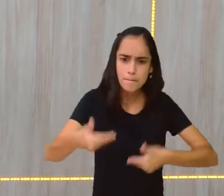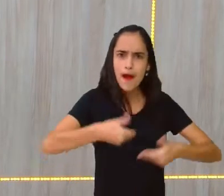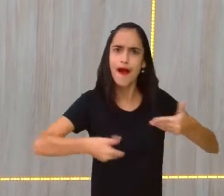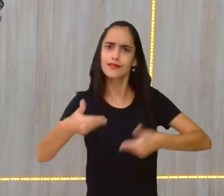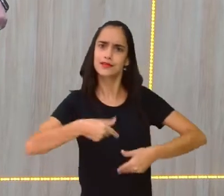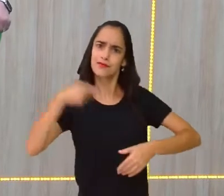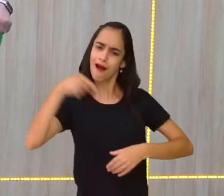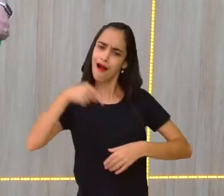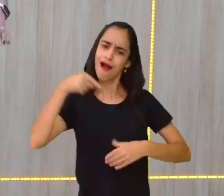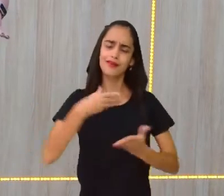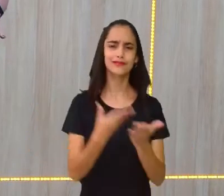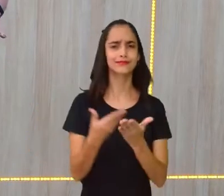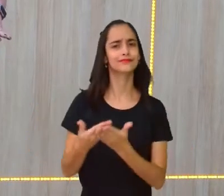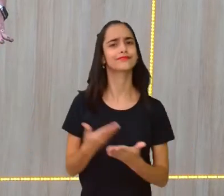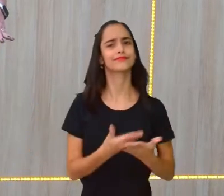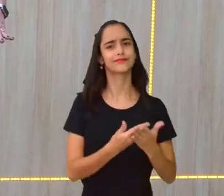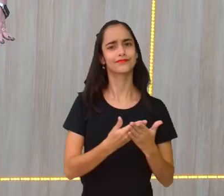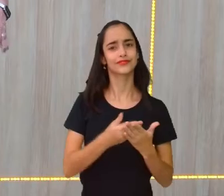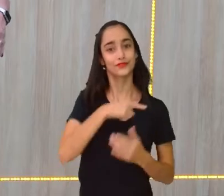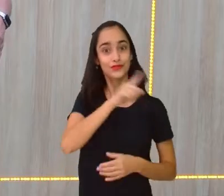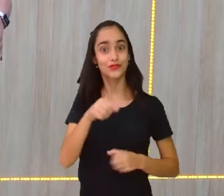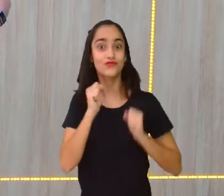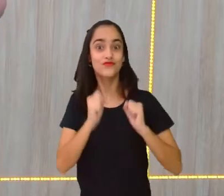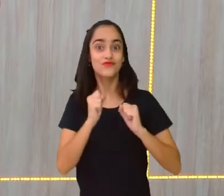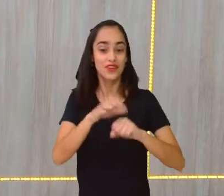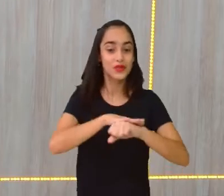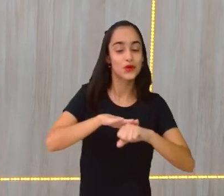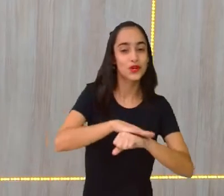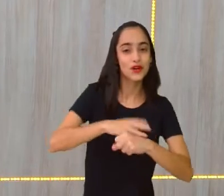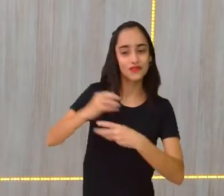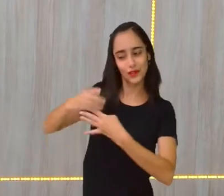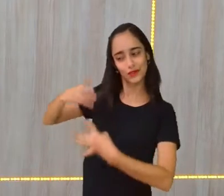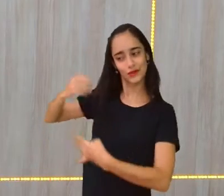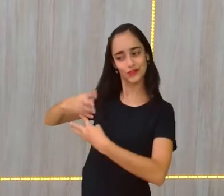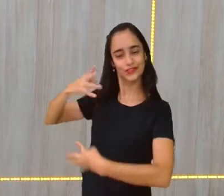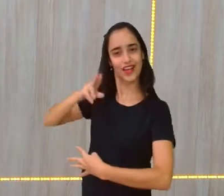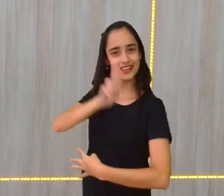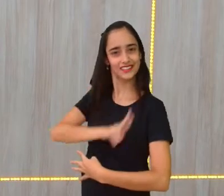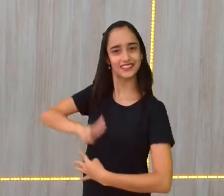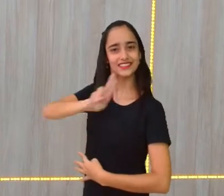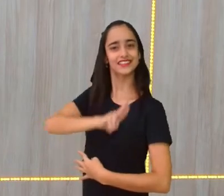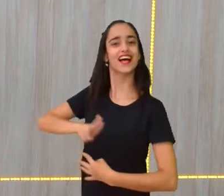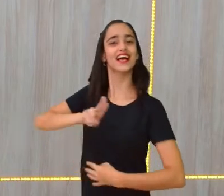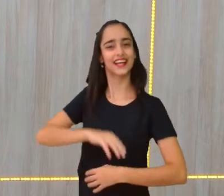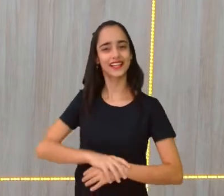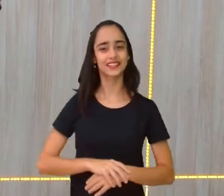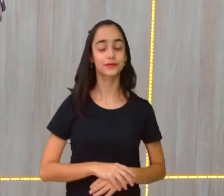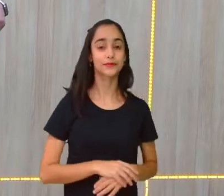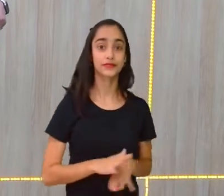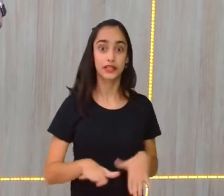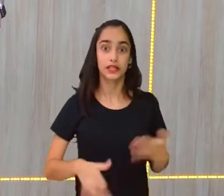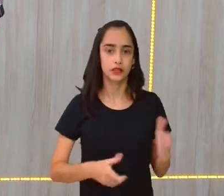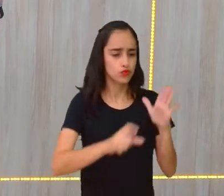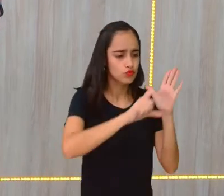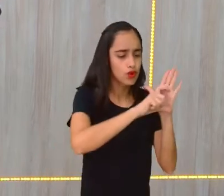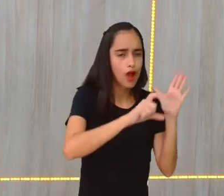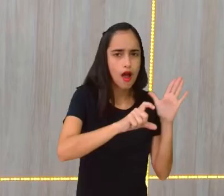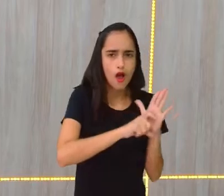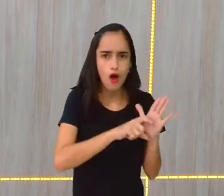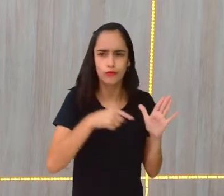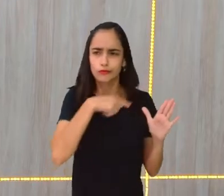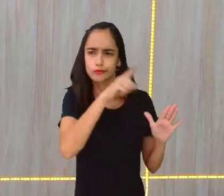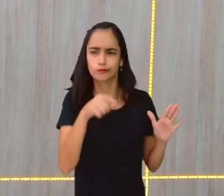conosco, através do chat, em tempo real. Então, diante aí dos dois, né, os dois QR Codes que estão sendo colocados na